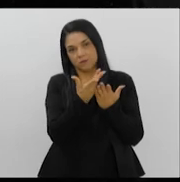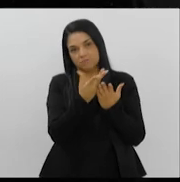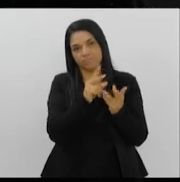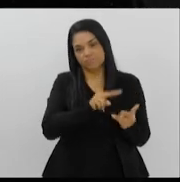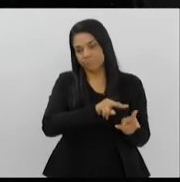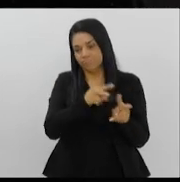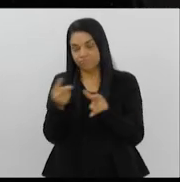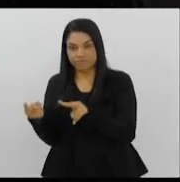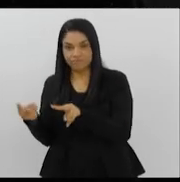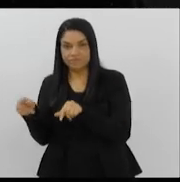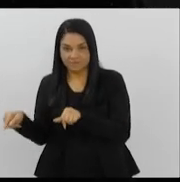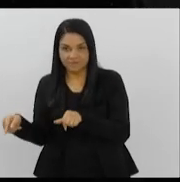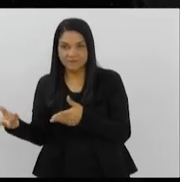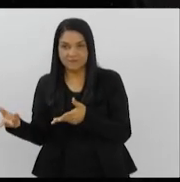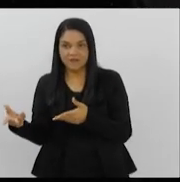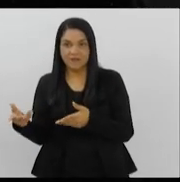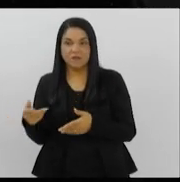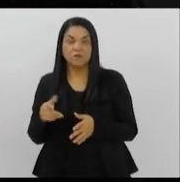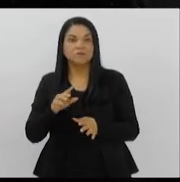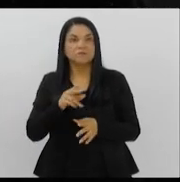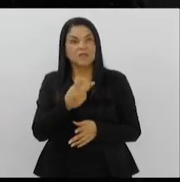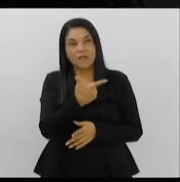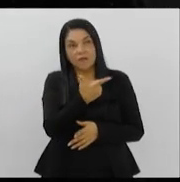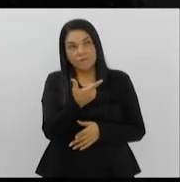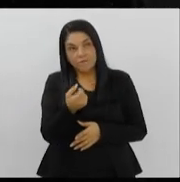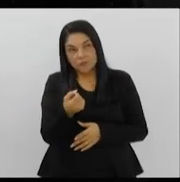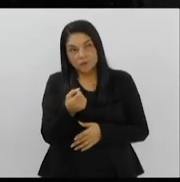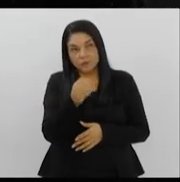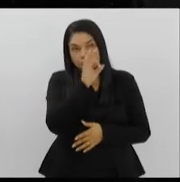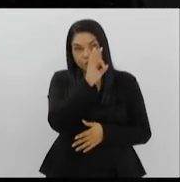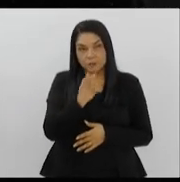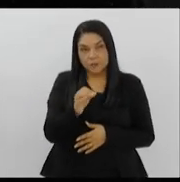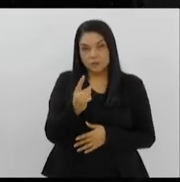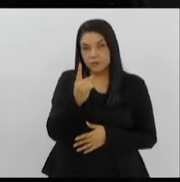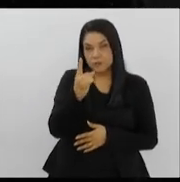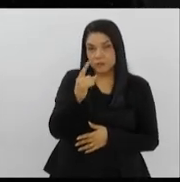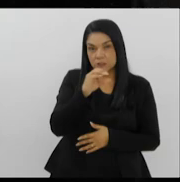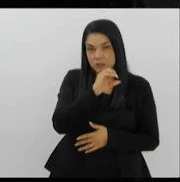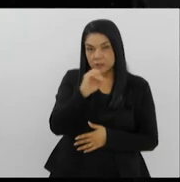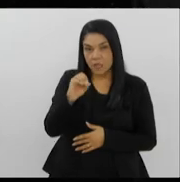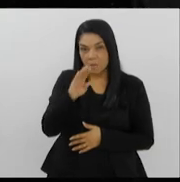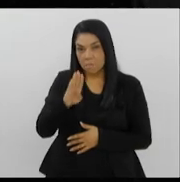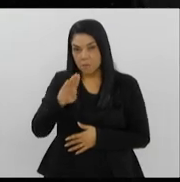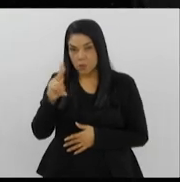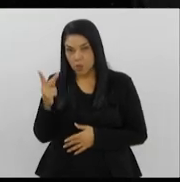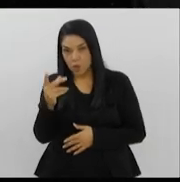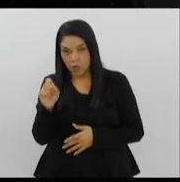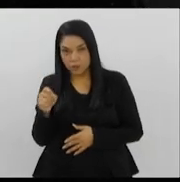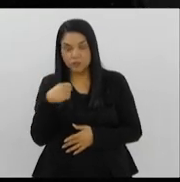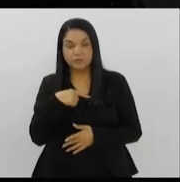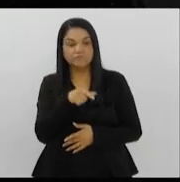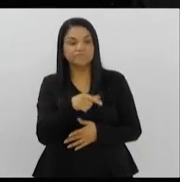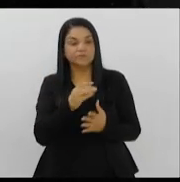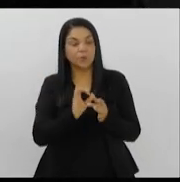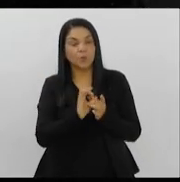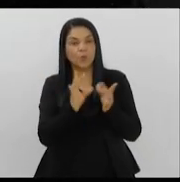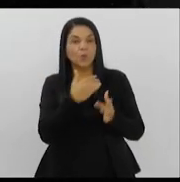remaneja 20% no orçamento de 100 bilhões, você está autorizando o governo a remanejar 20 bi.